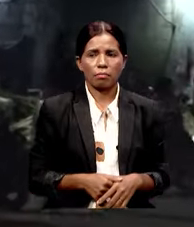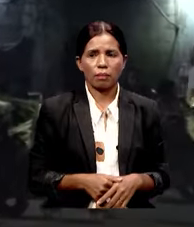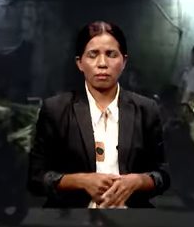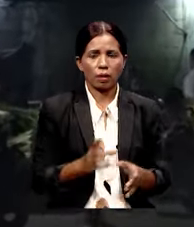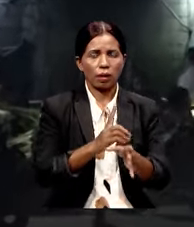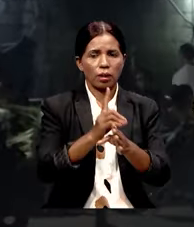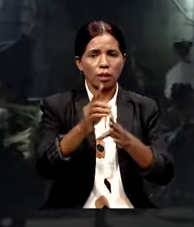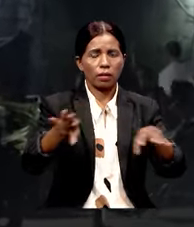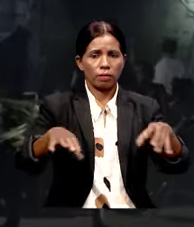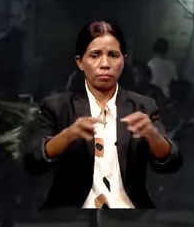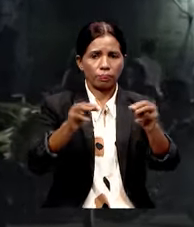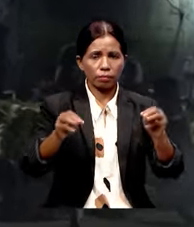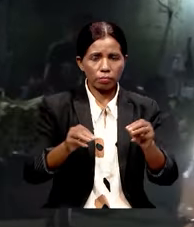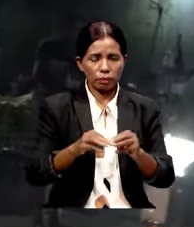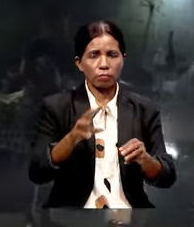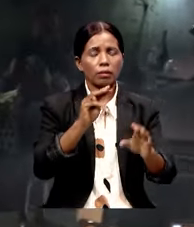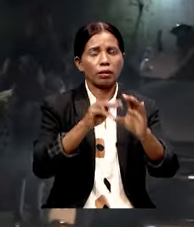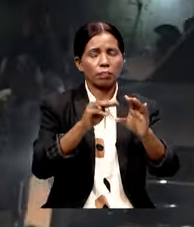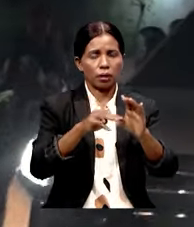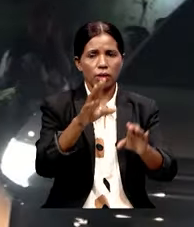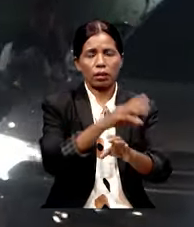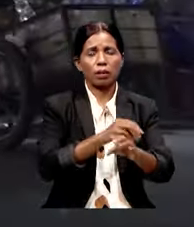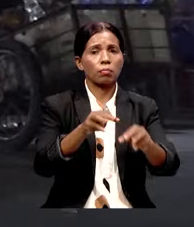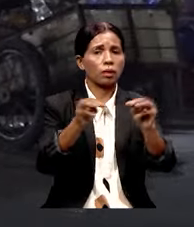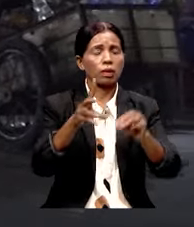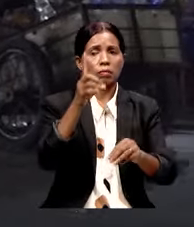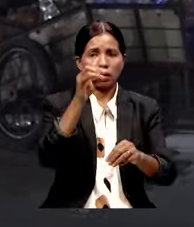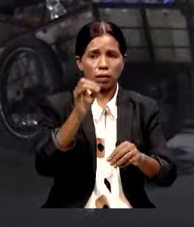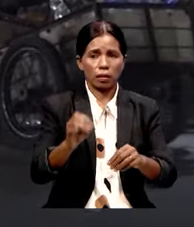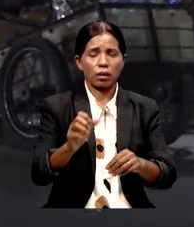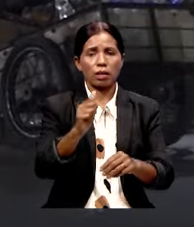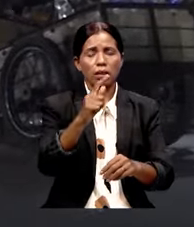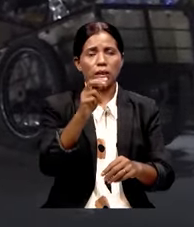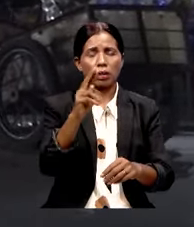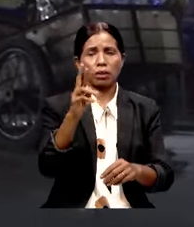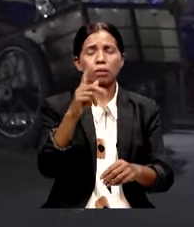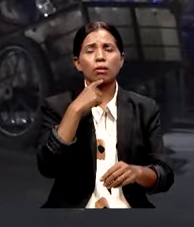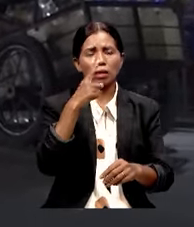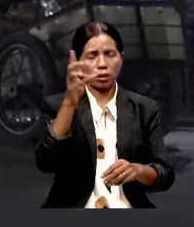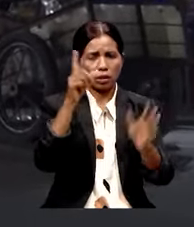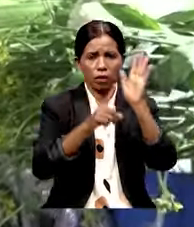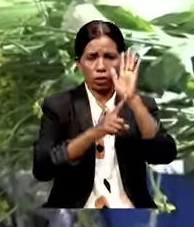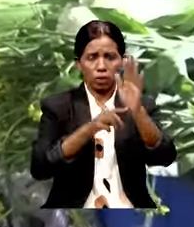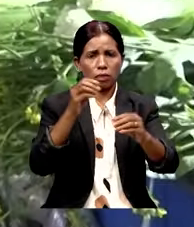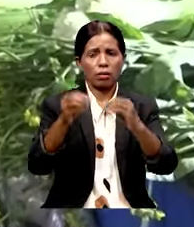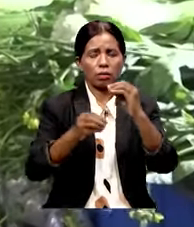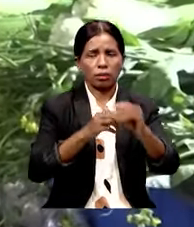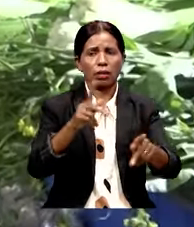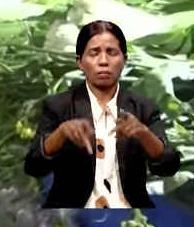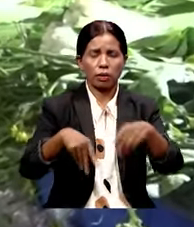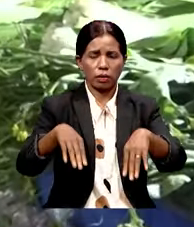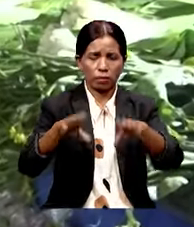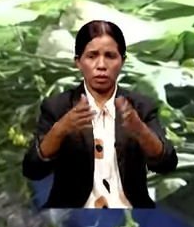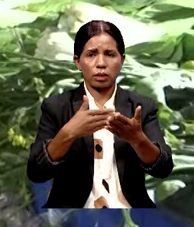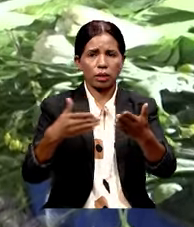Diretor Serviço Municipal de Gestão Mercado no Turismo Municipal Dili, Arthur Henriques, ratou preocupação, né? Relaciona o vendedor ambulante